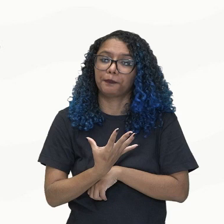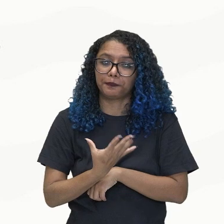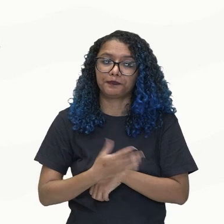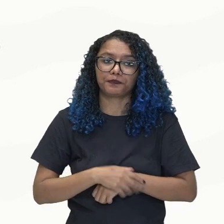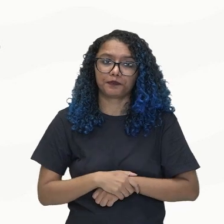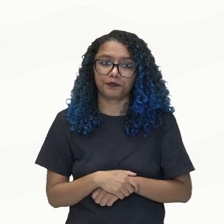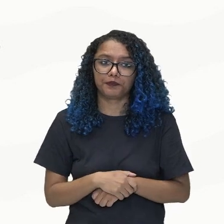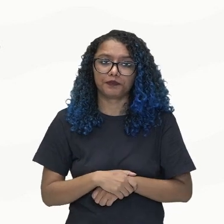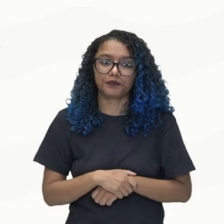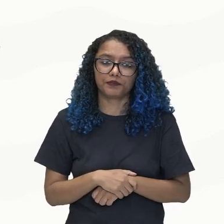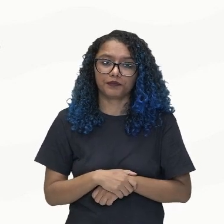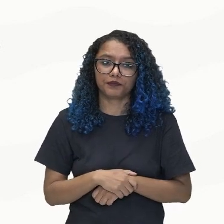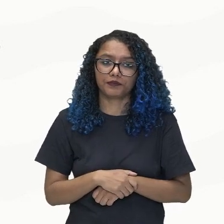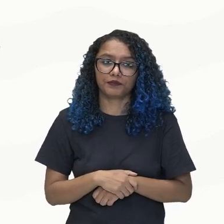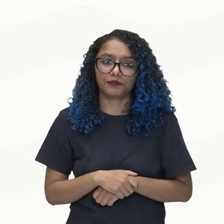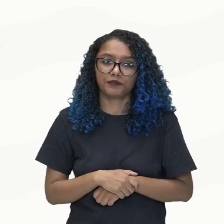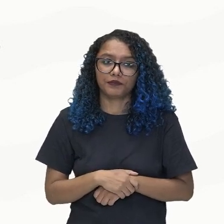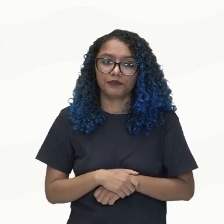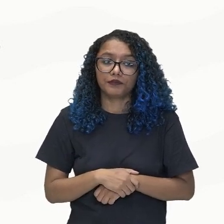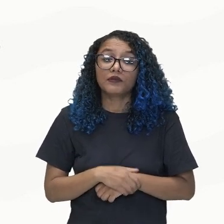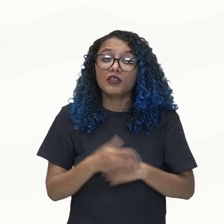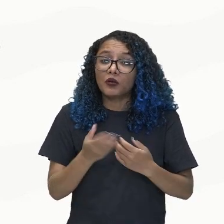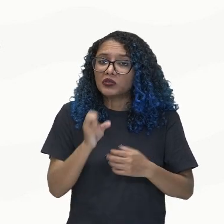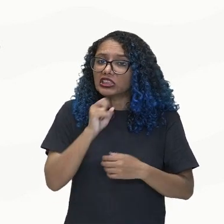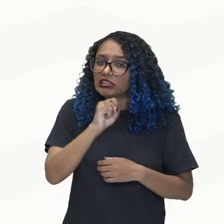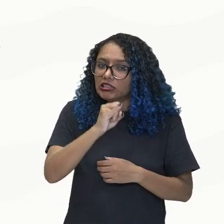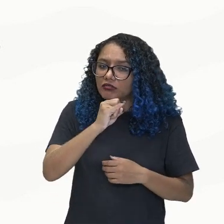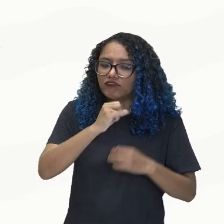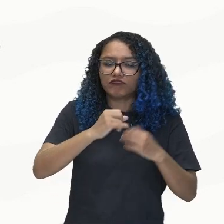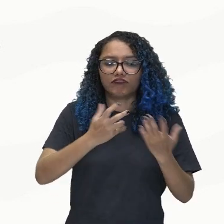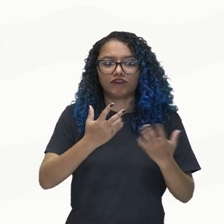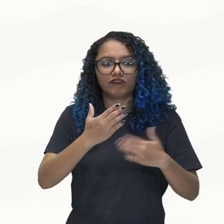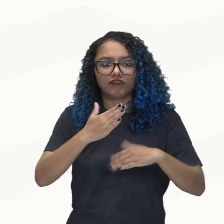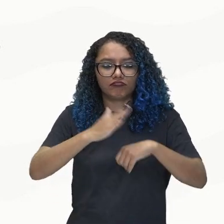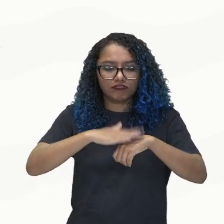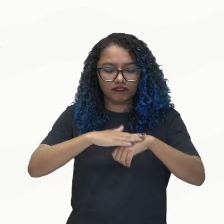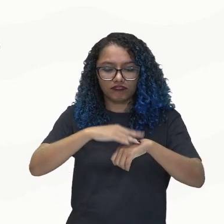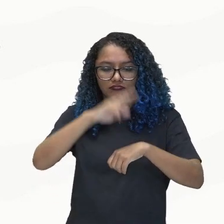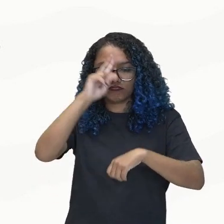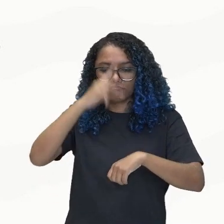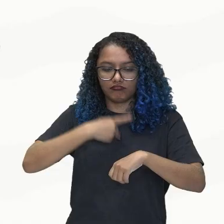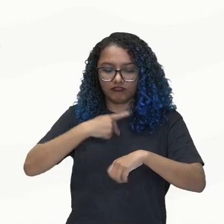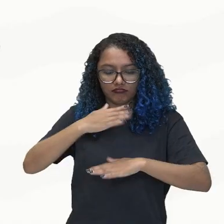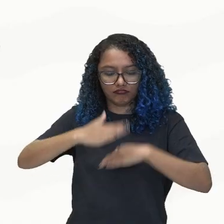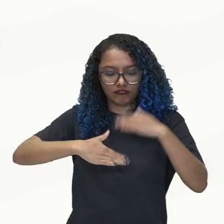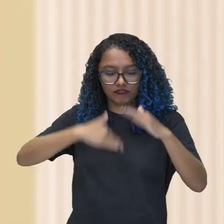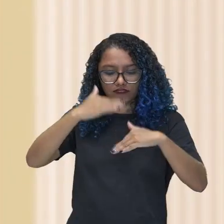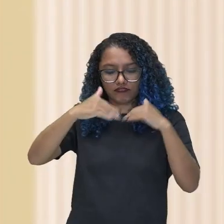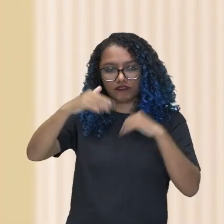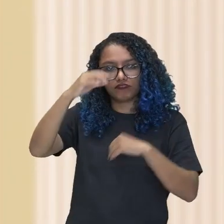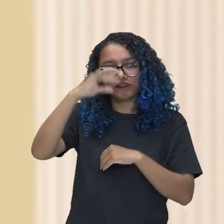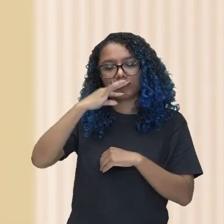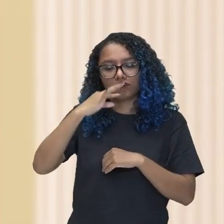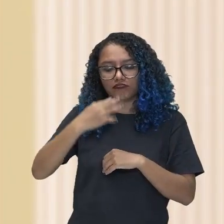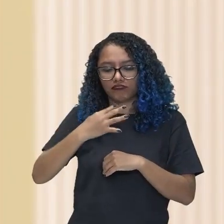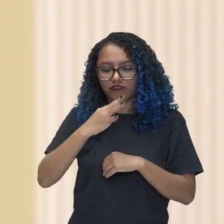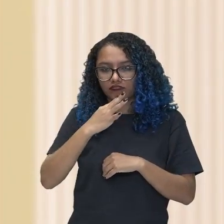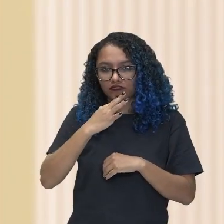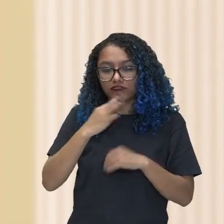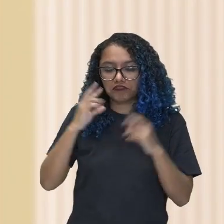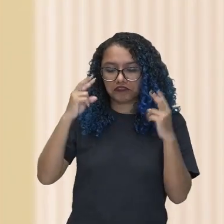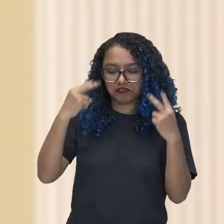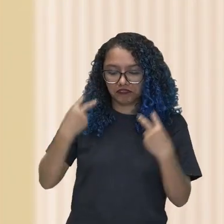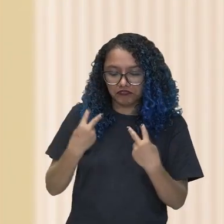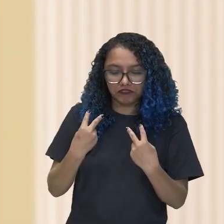eu desenvolvo o meu autoconhecimento, eu tenho uma boa tomada de